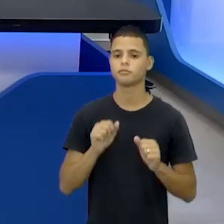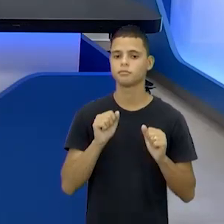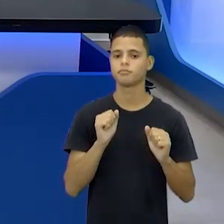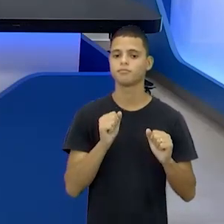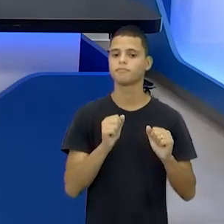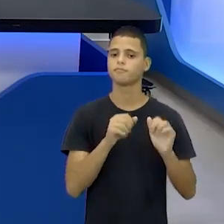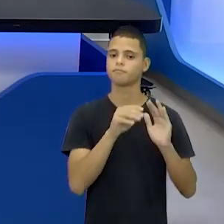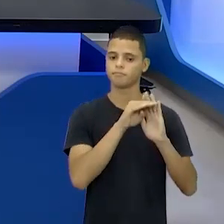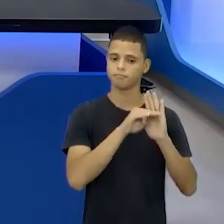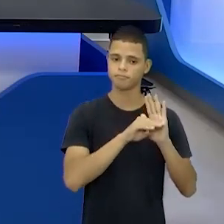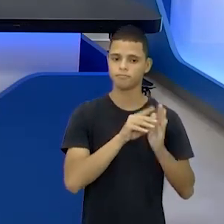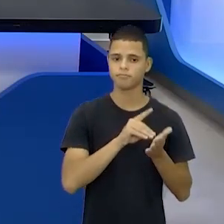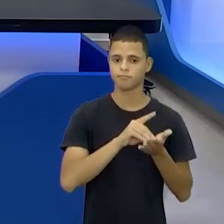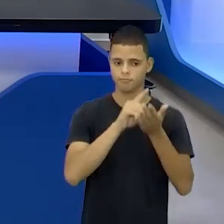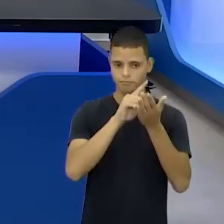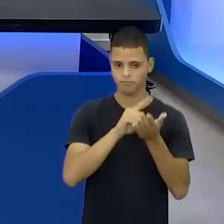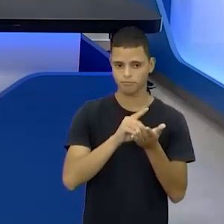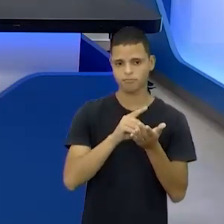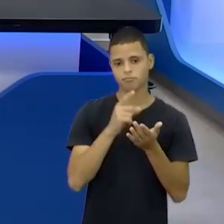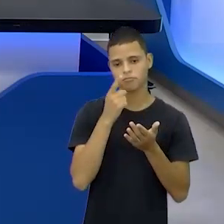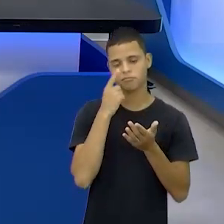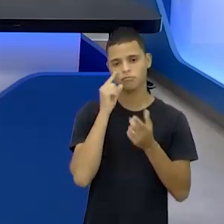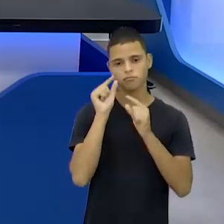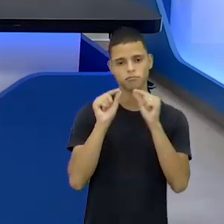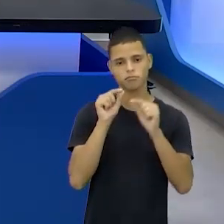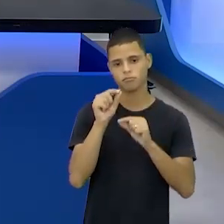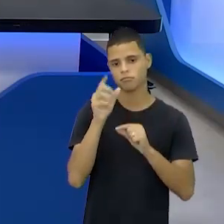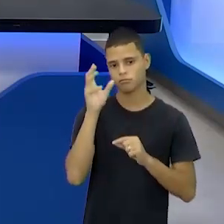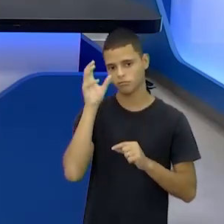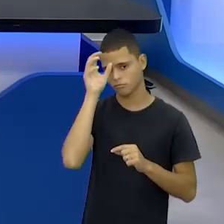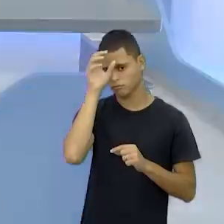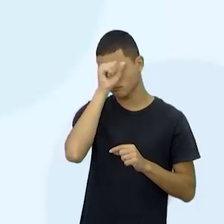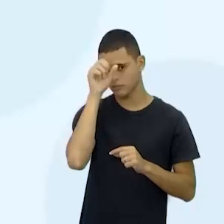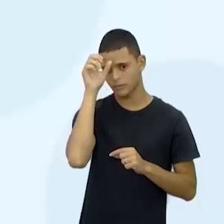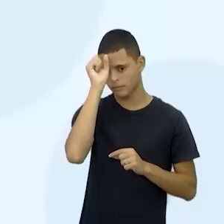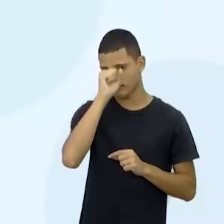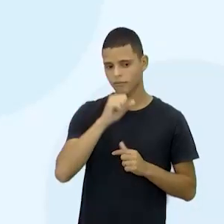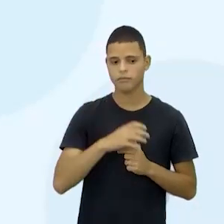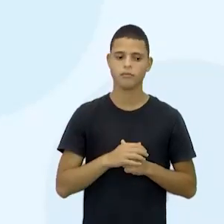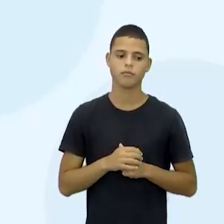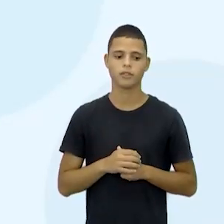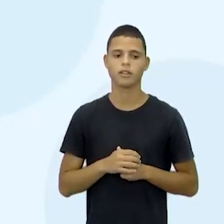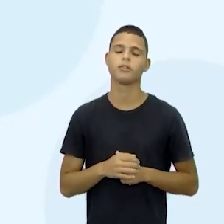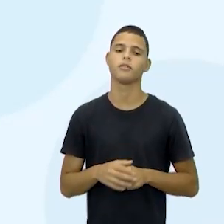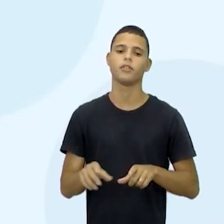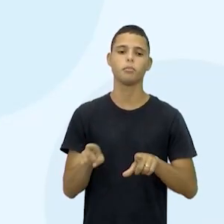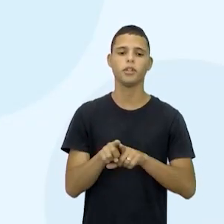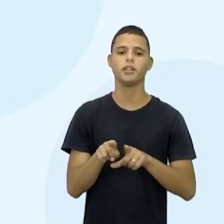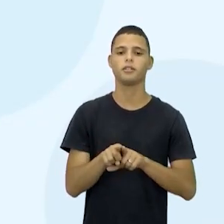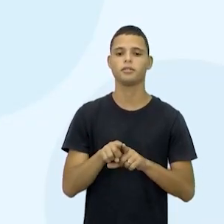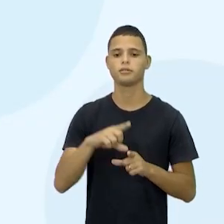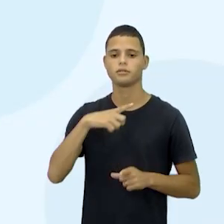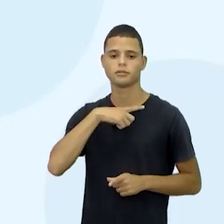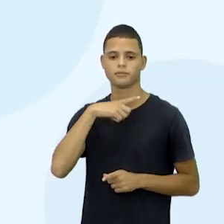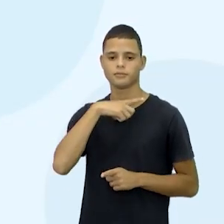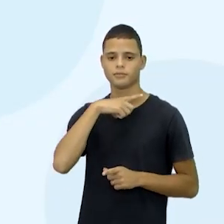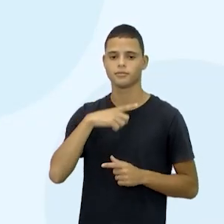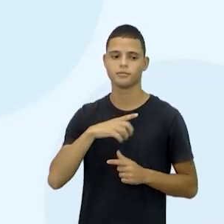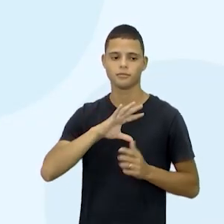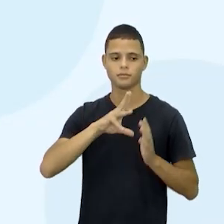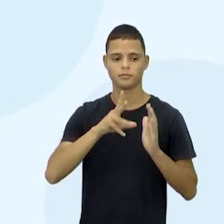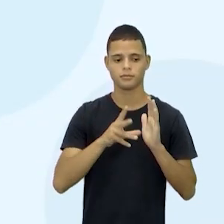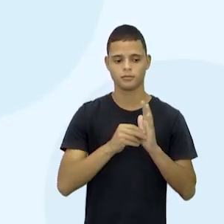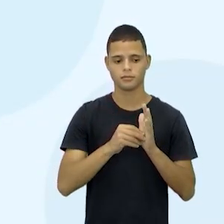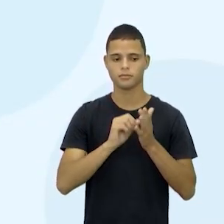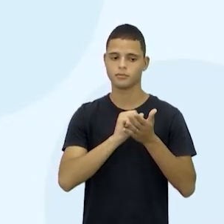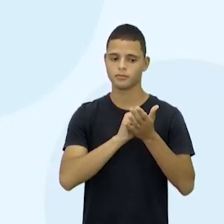por favor, e vamos ver o que você aprendeu nesta atividade 5. Lembrando que a gente está falando aqui da retomada de todas as atividades. A